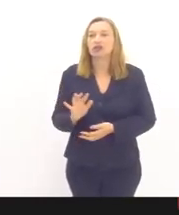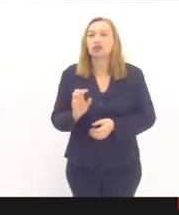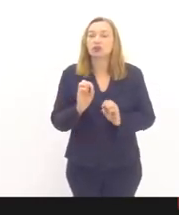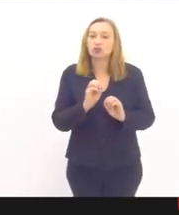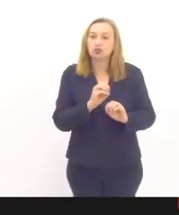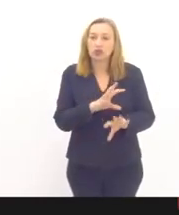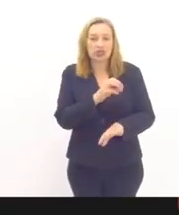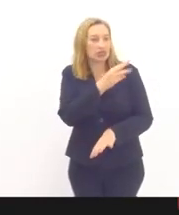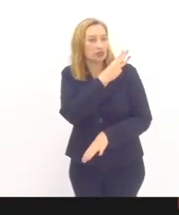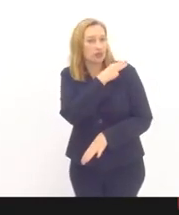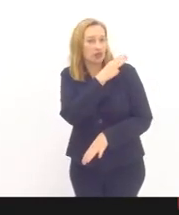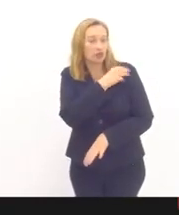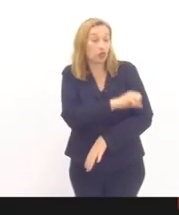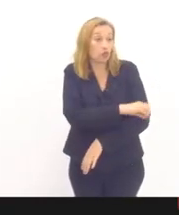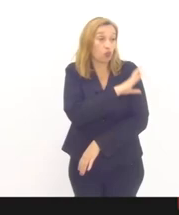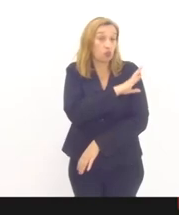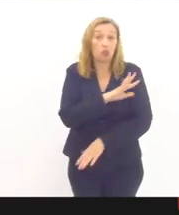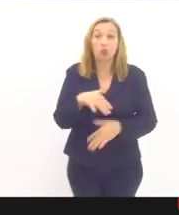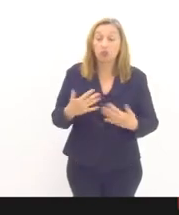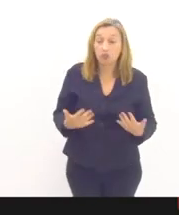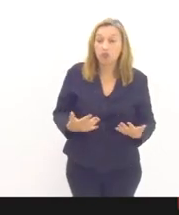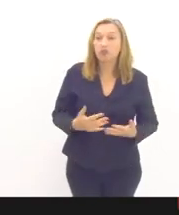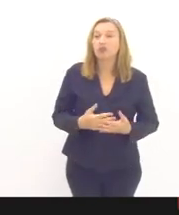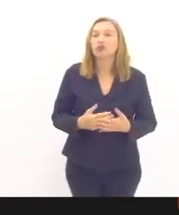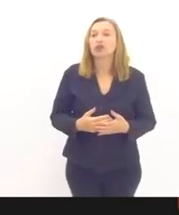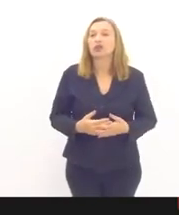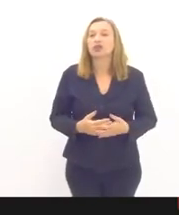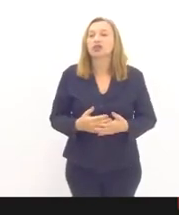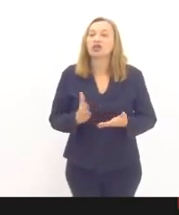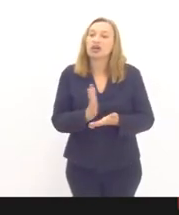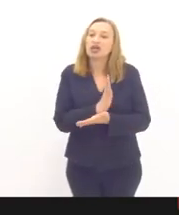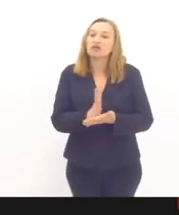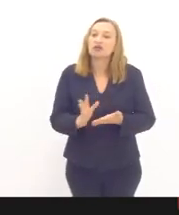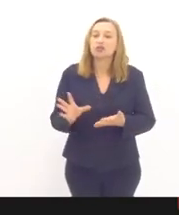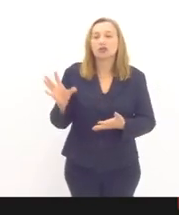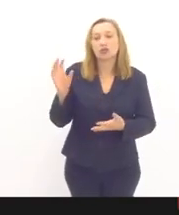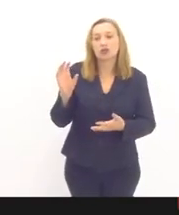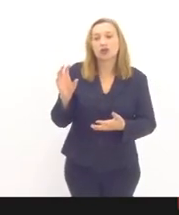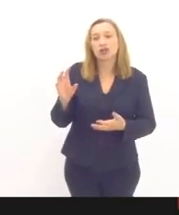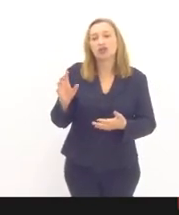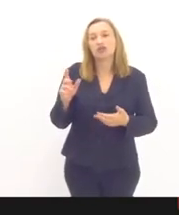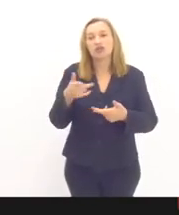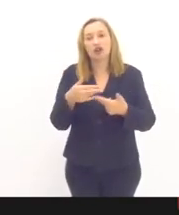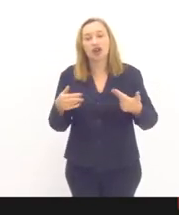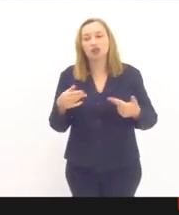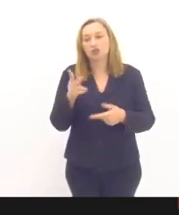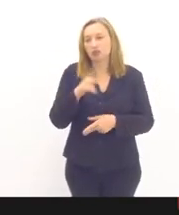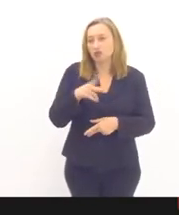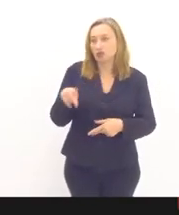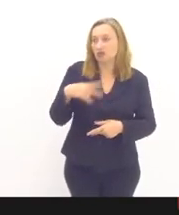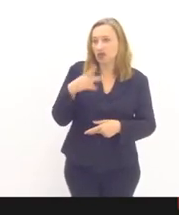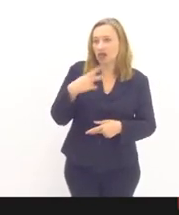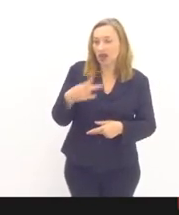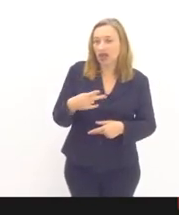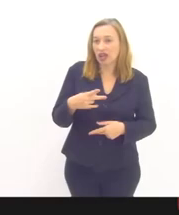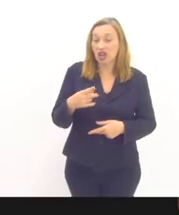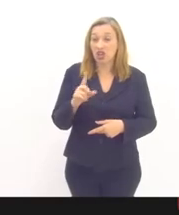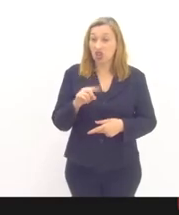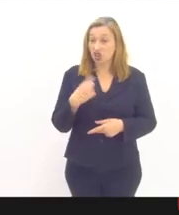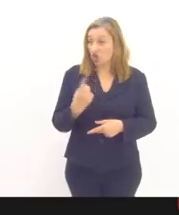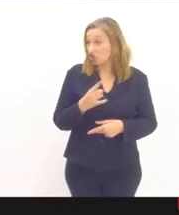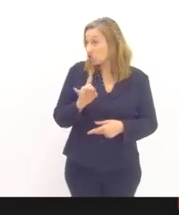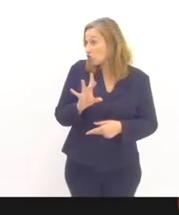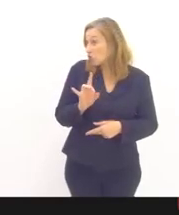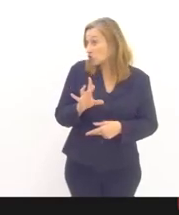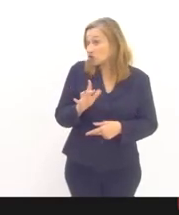ensino médio, no fundamental, muitas vezes eu escutei de vários professores que nós estamos sozinhos, a